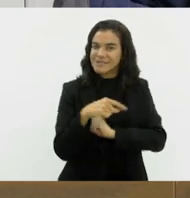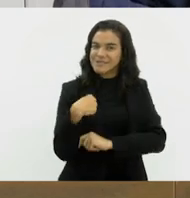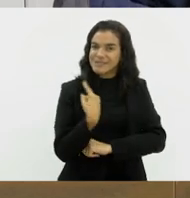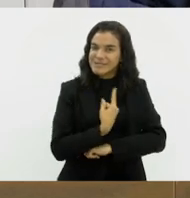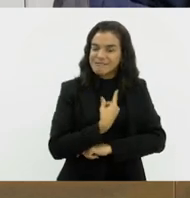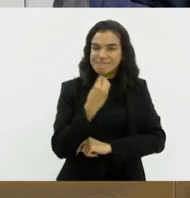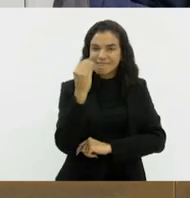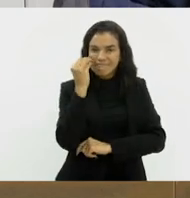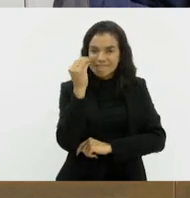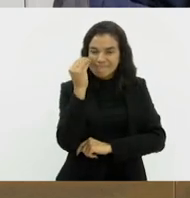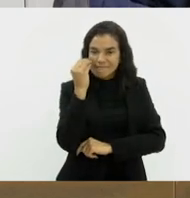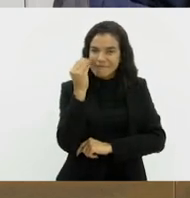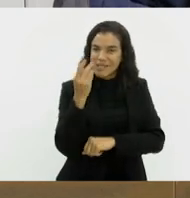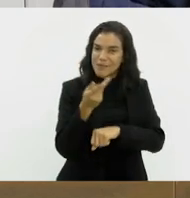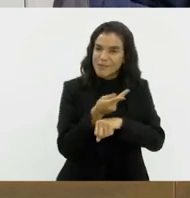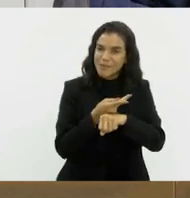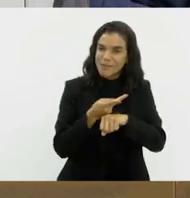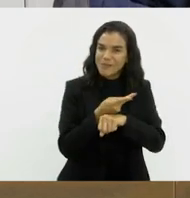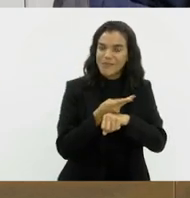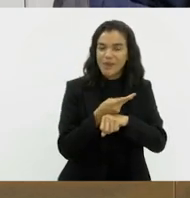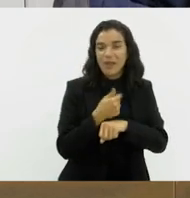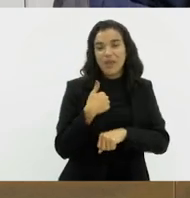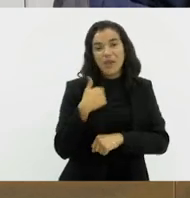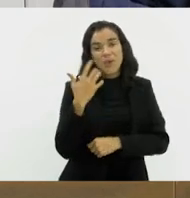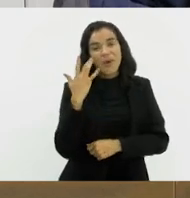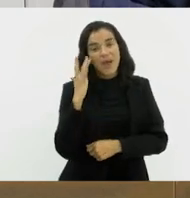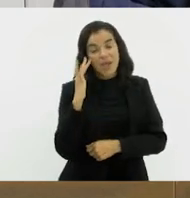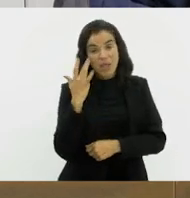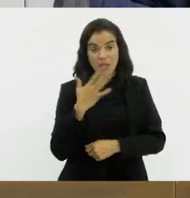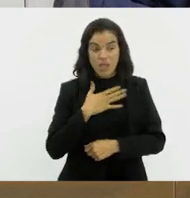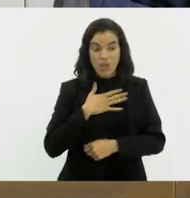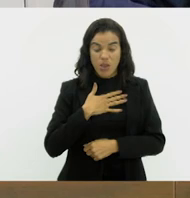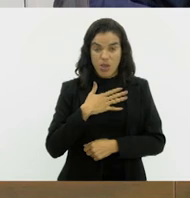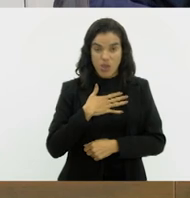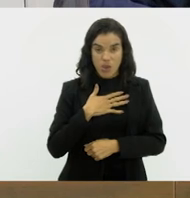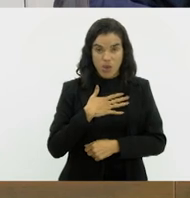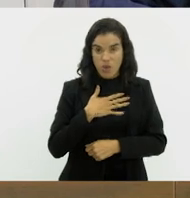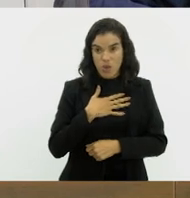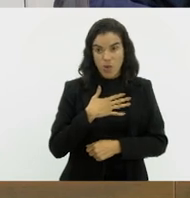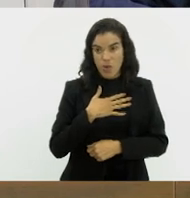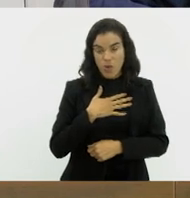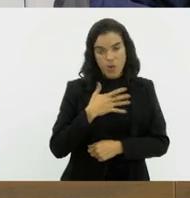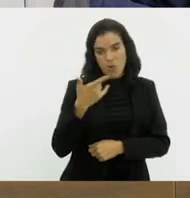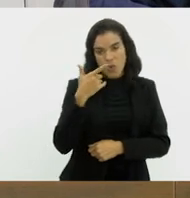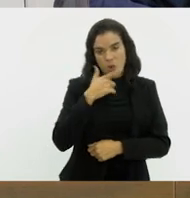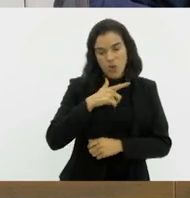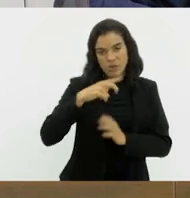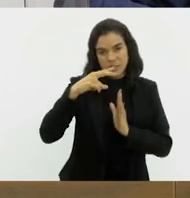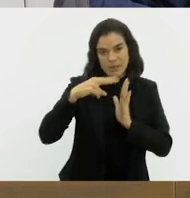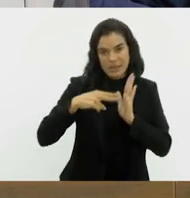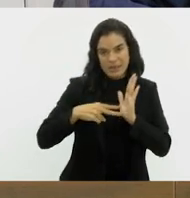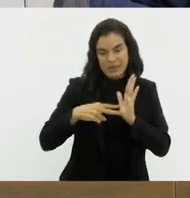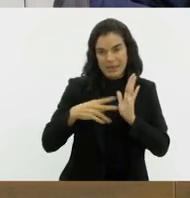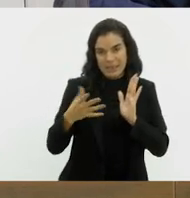buscar. Né? E aqui eu acho que a gente... Eu ainda não consegui ler nisso um passo